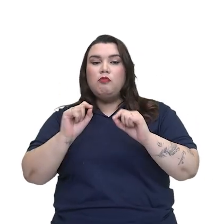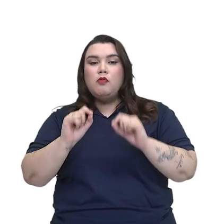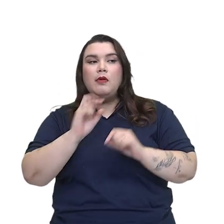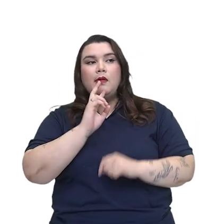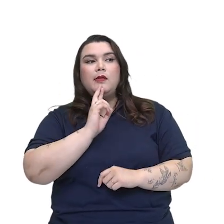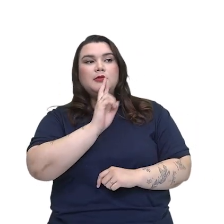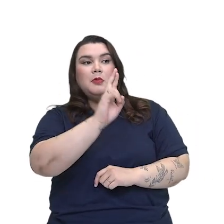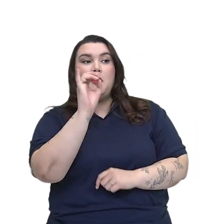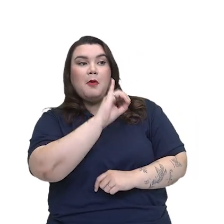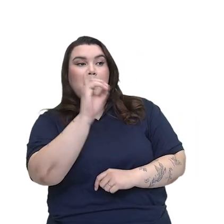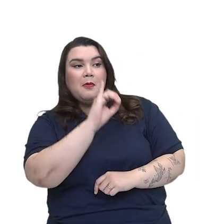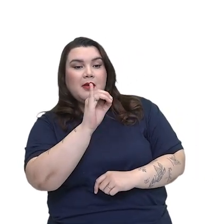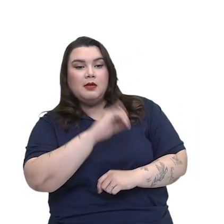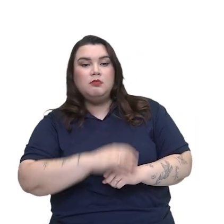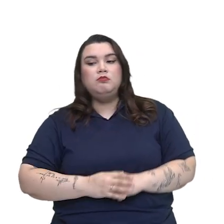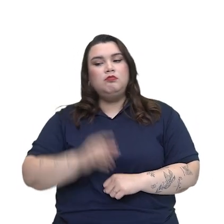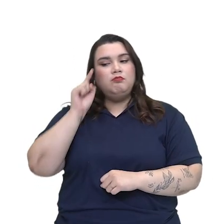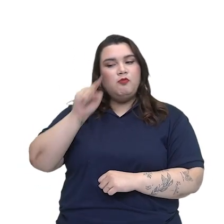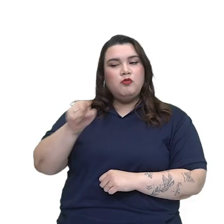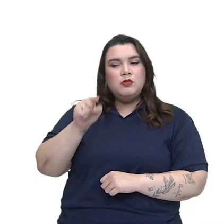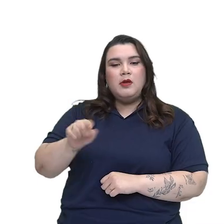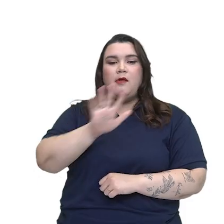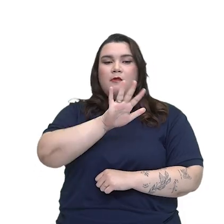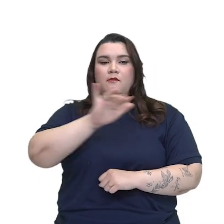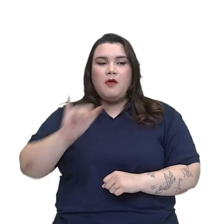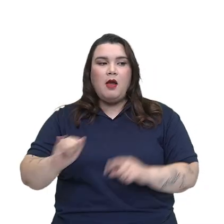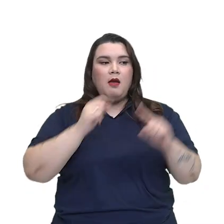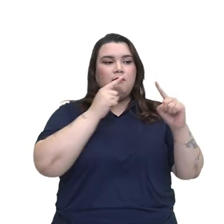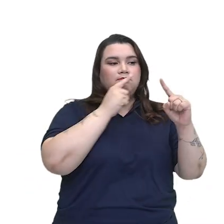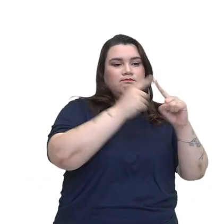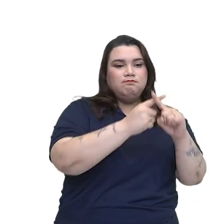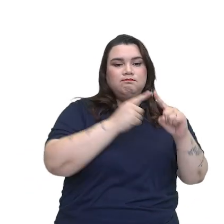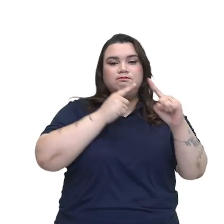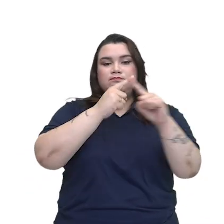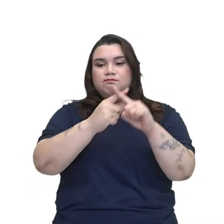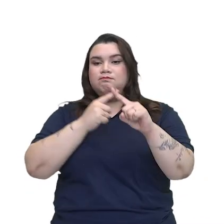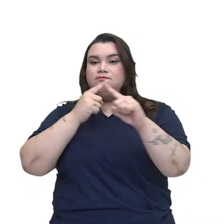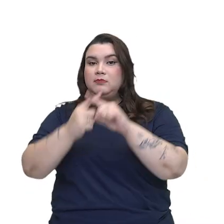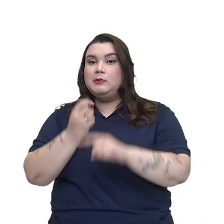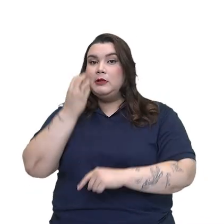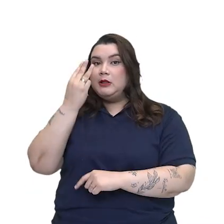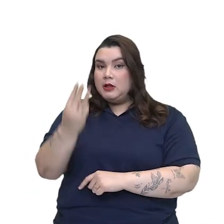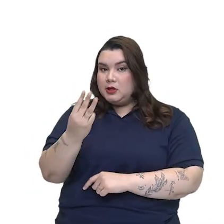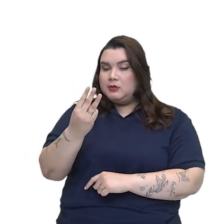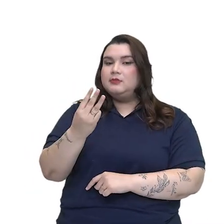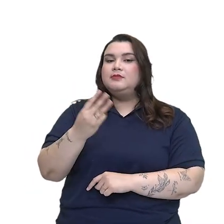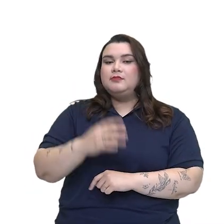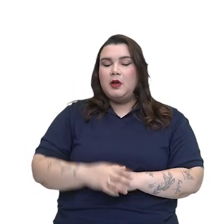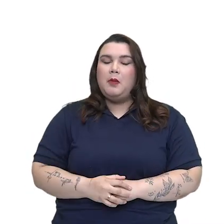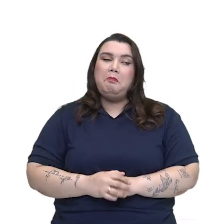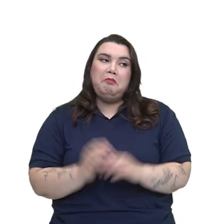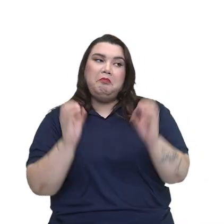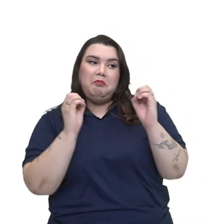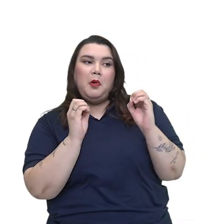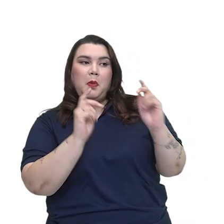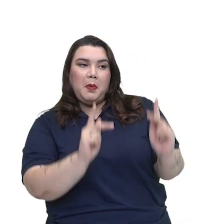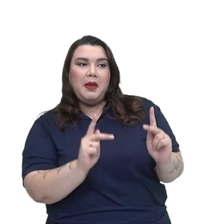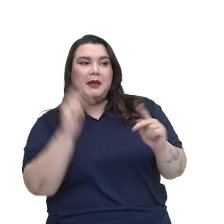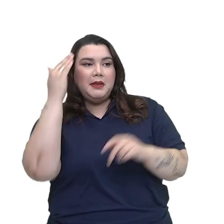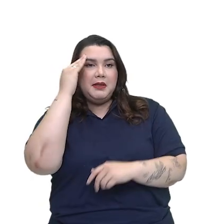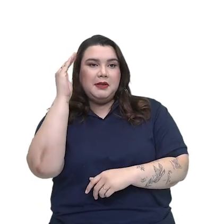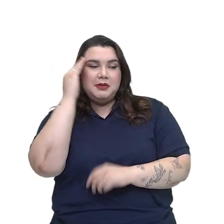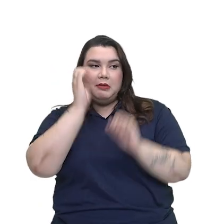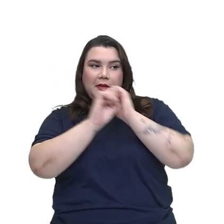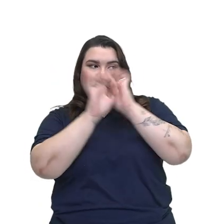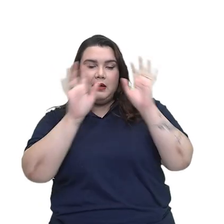oi! Você vai ser multiplicada por você mesma 3 vezes. Aí ela, ok, entendi.